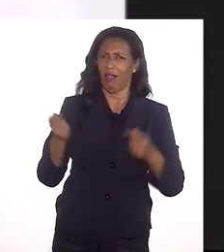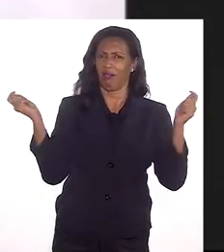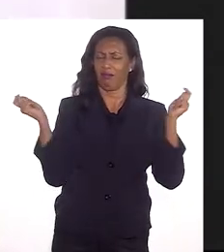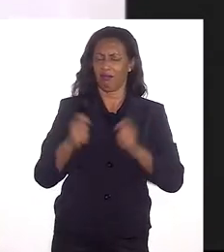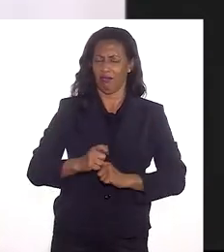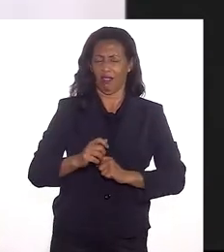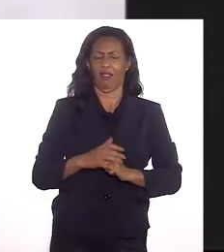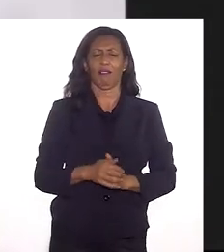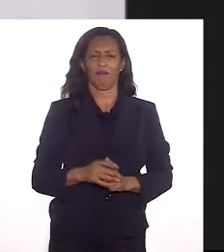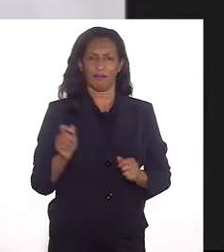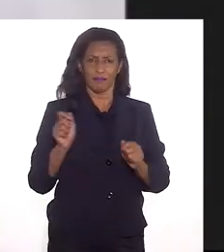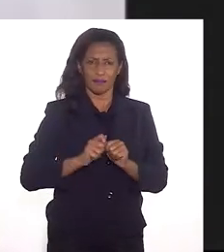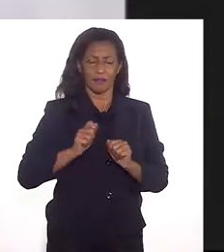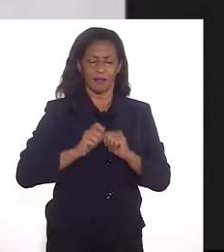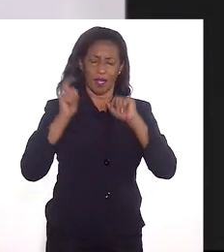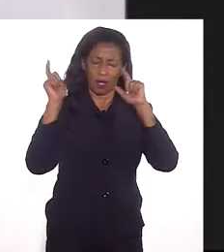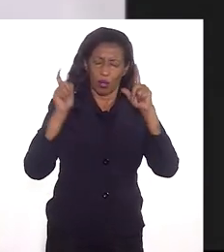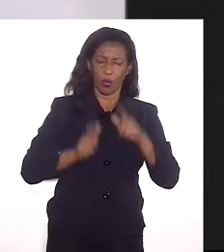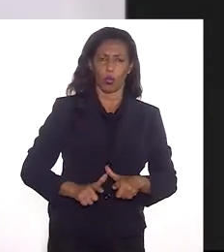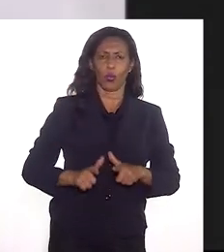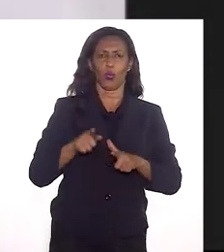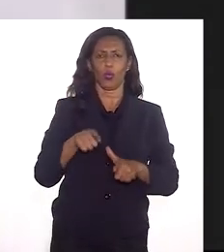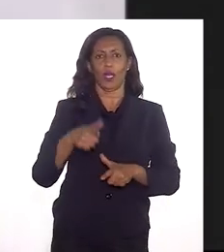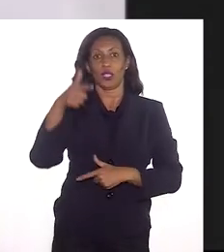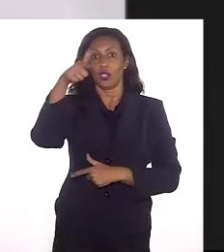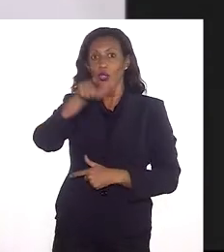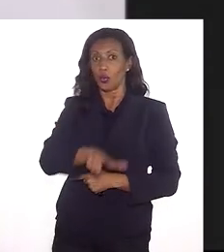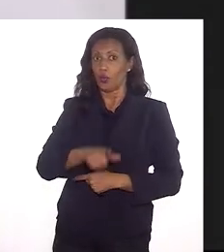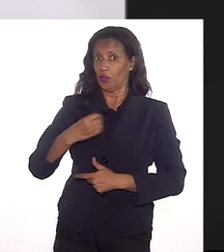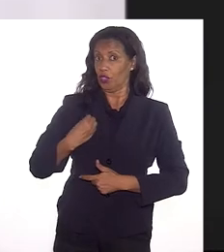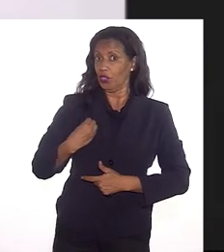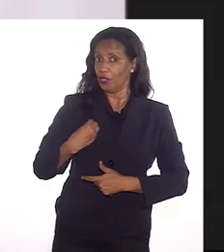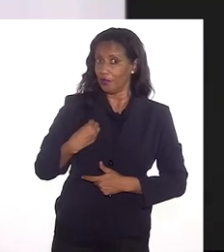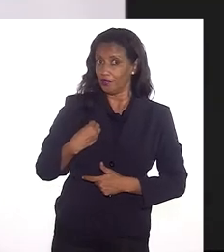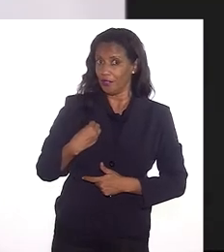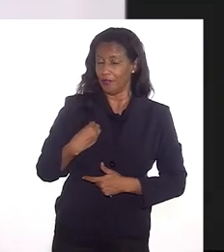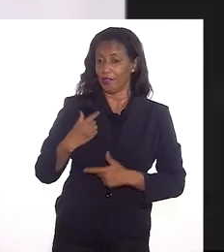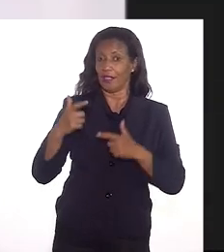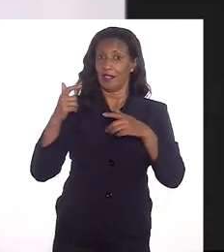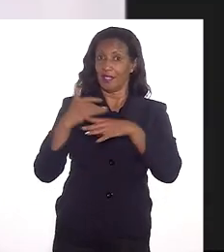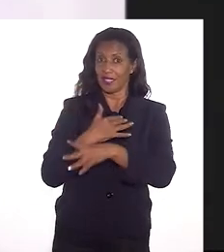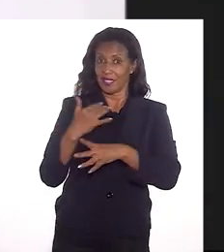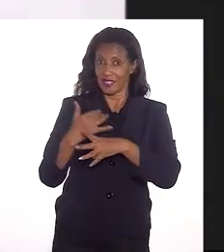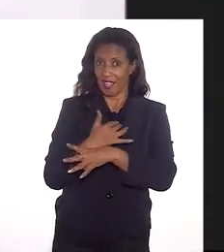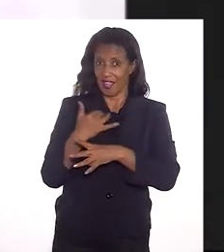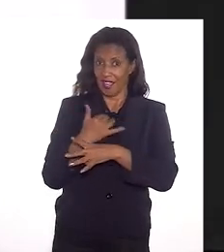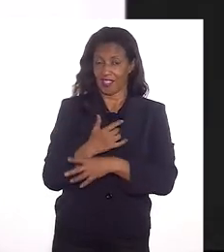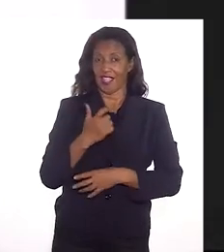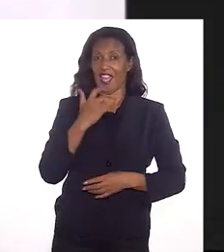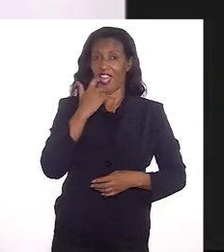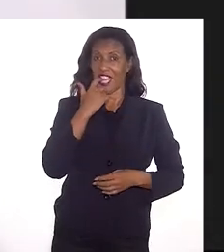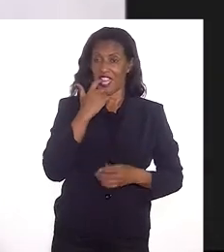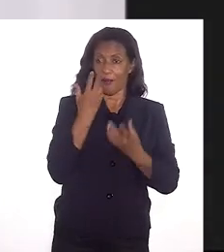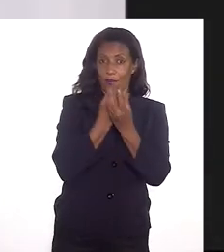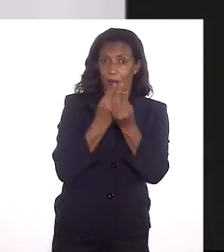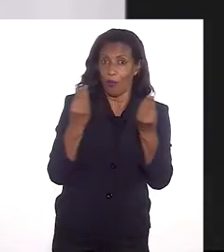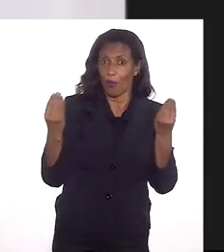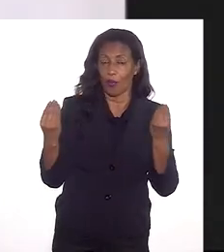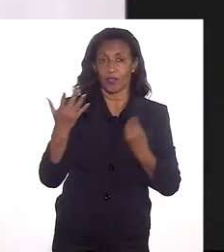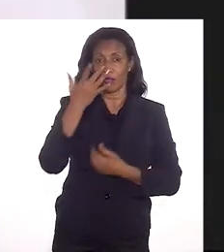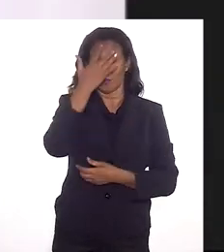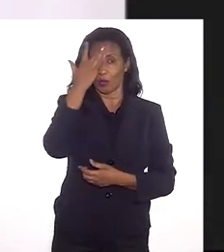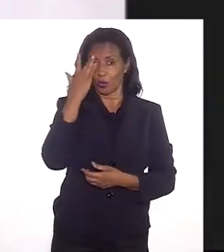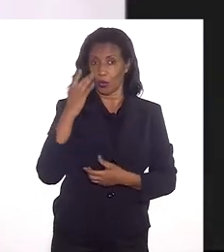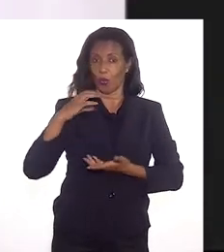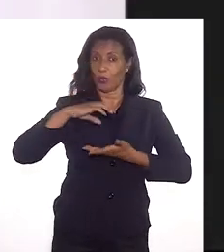fantástico para isso. Acho que é um lugar que, de novo, a gente vive numa cidade de dar inveja a muita gente, e o centro da cidade do